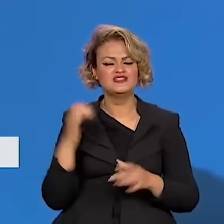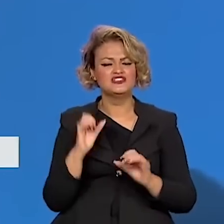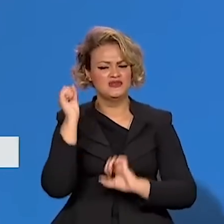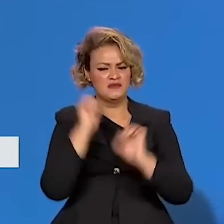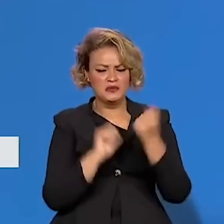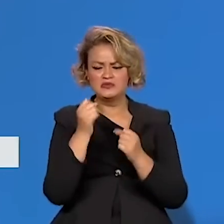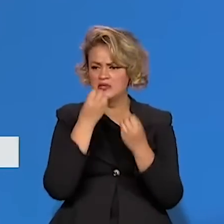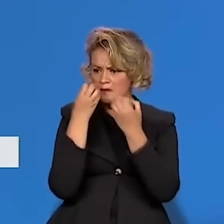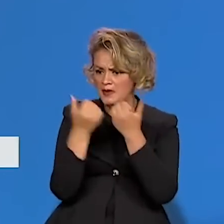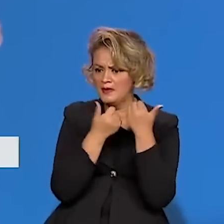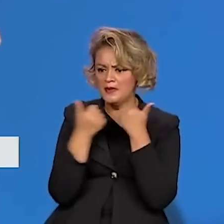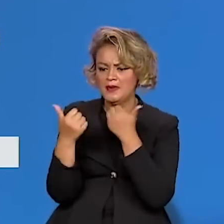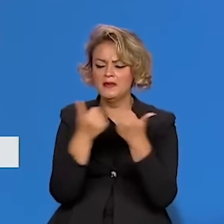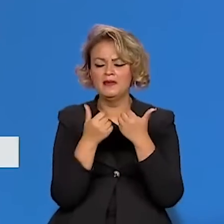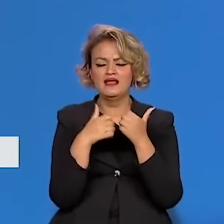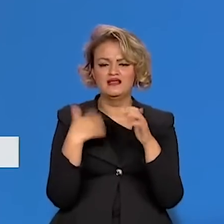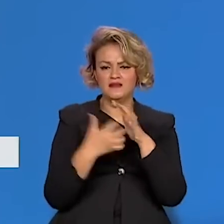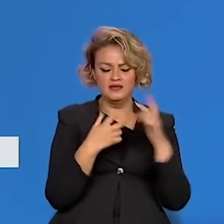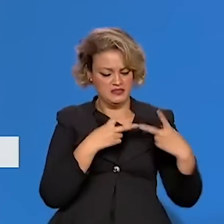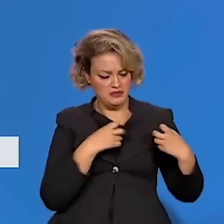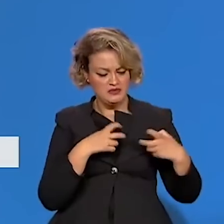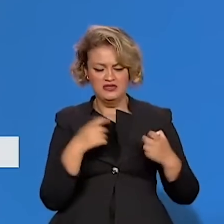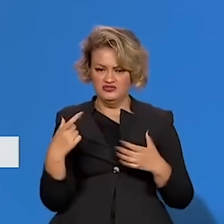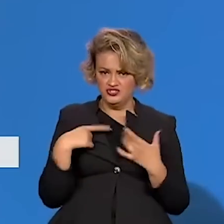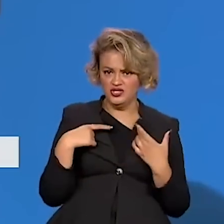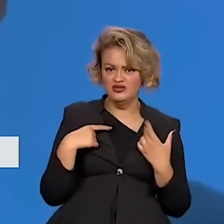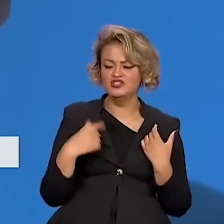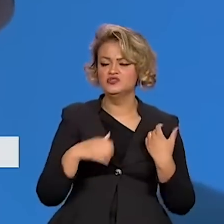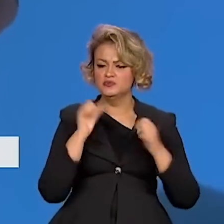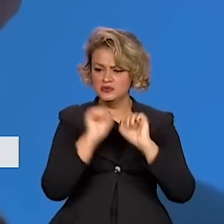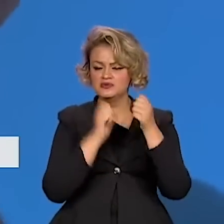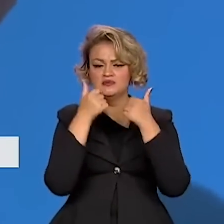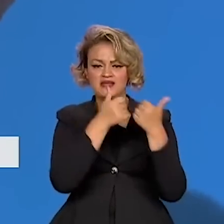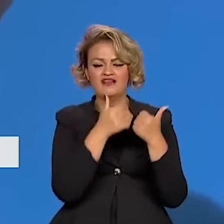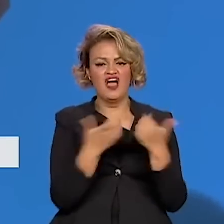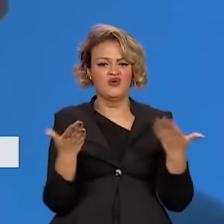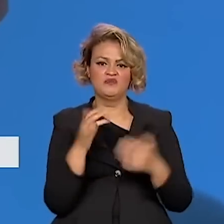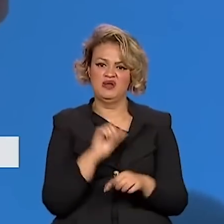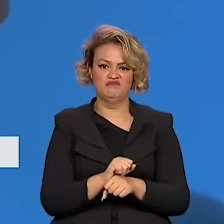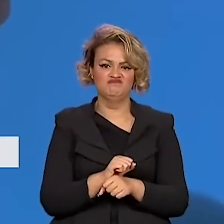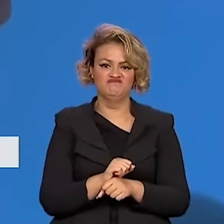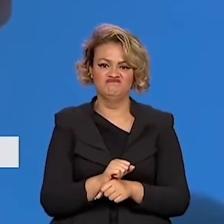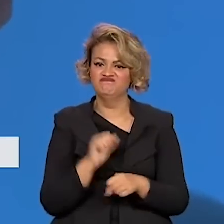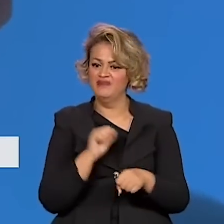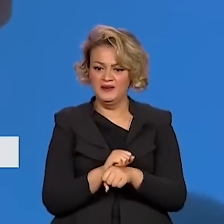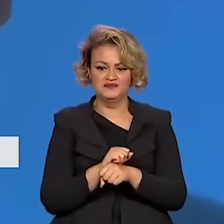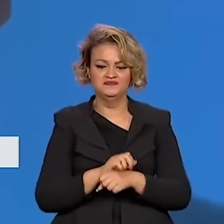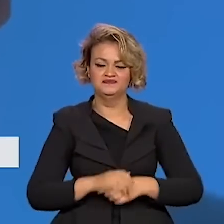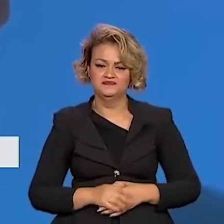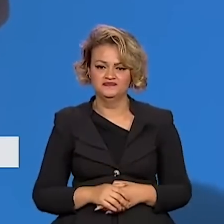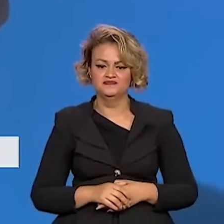grandes cargueiros que a pessoa mais precisava isso parou estamos importando